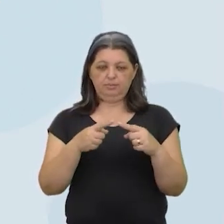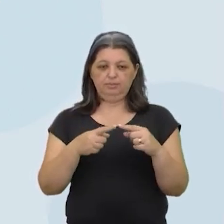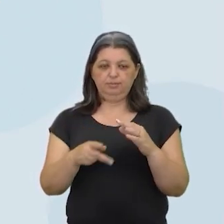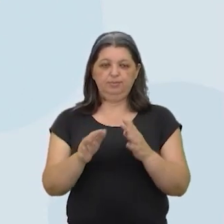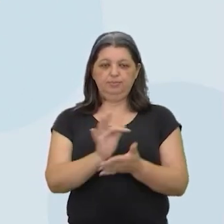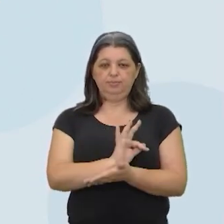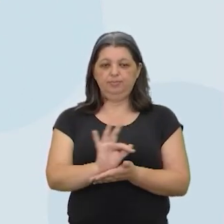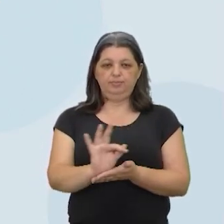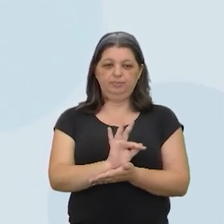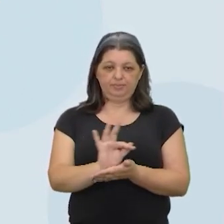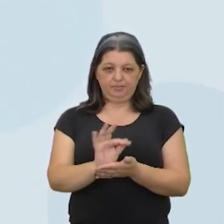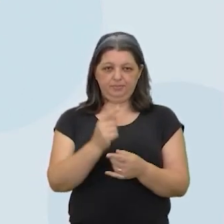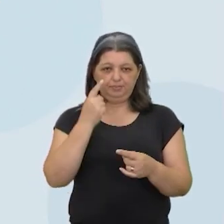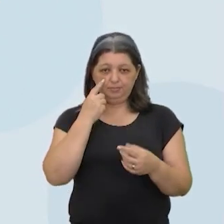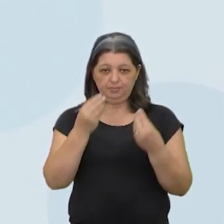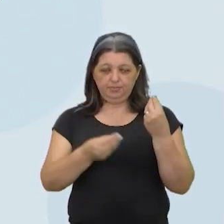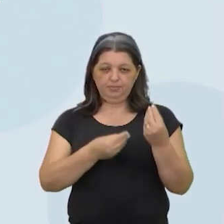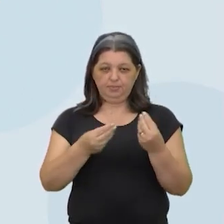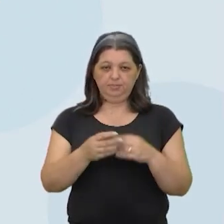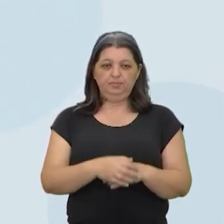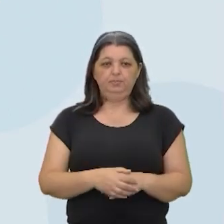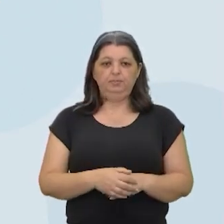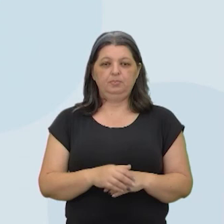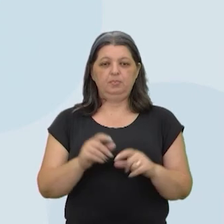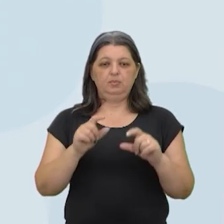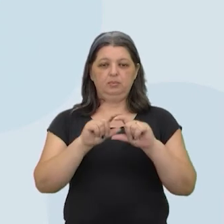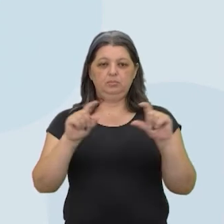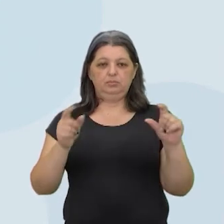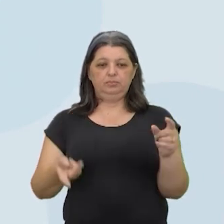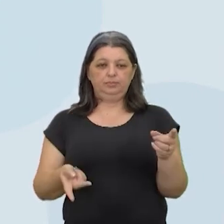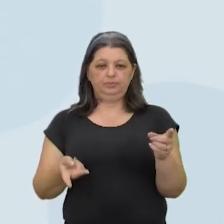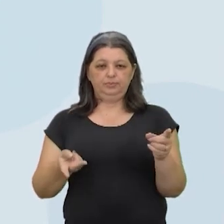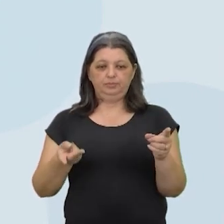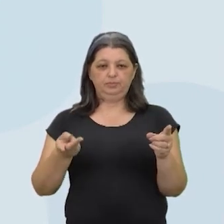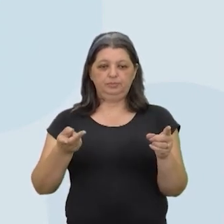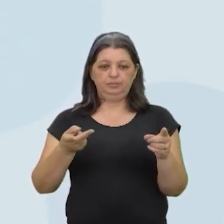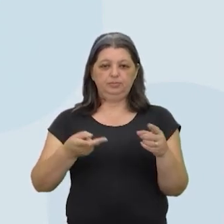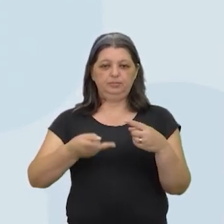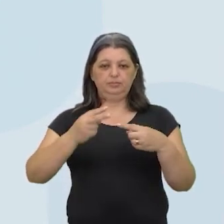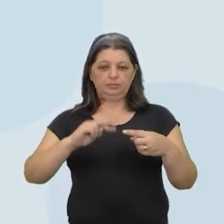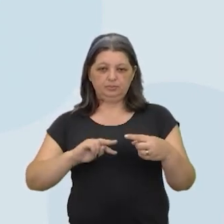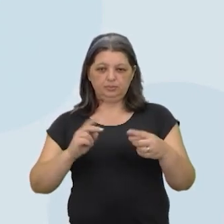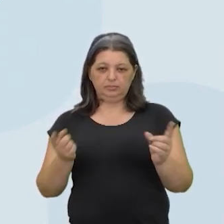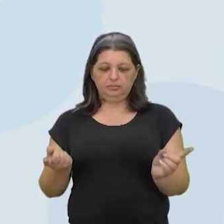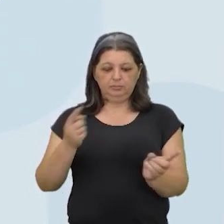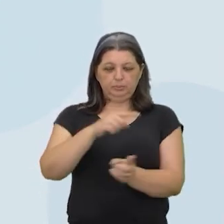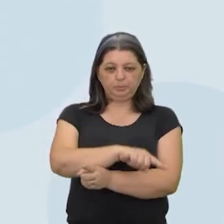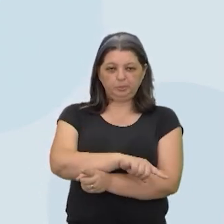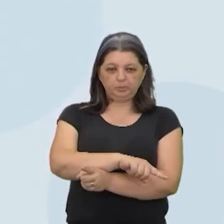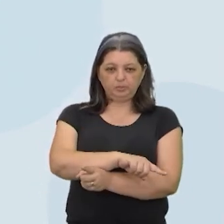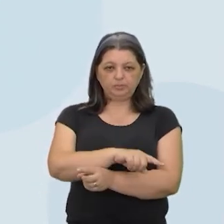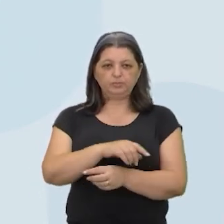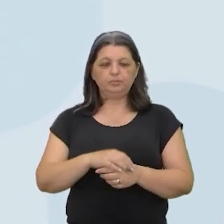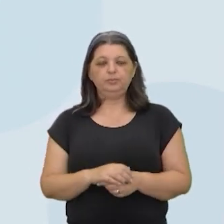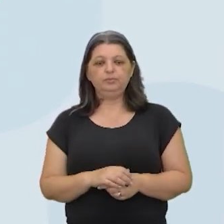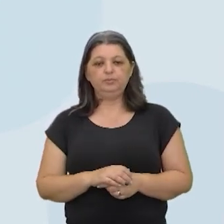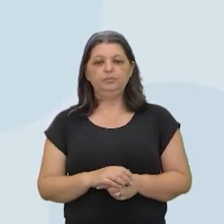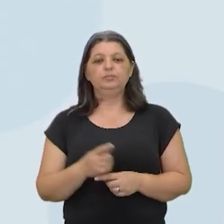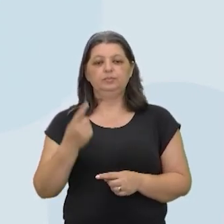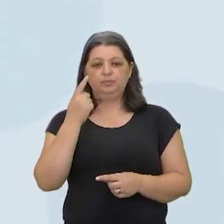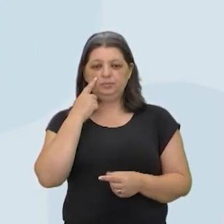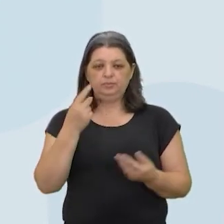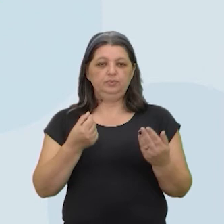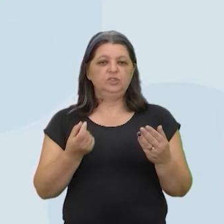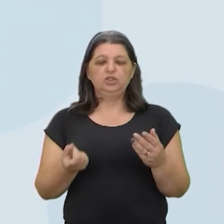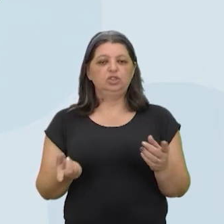que está em cima passa para baixo, e o que está do outro lado passa para a esquerda. Então, ali, na verdade, eu